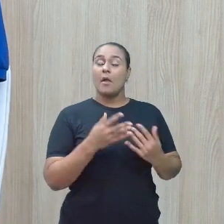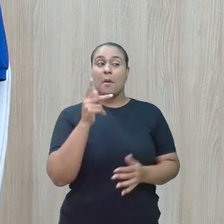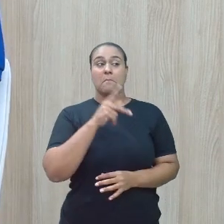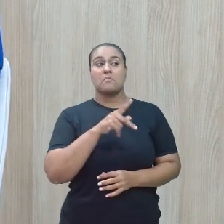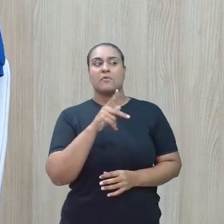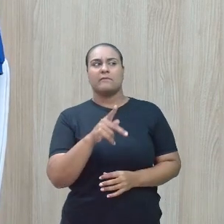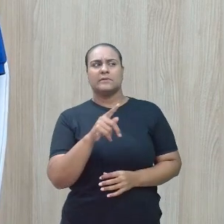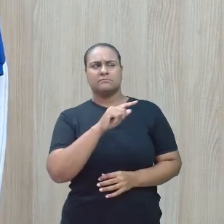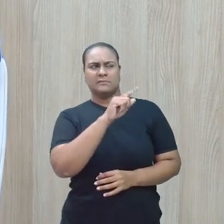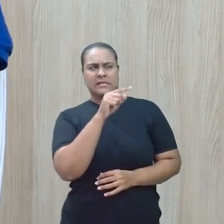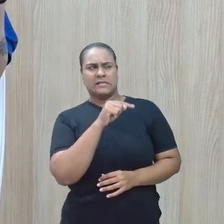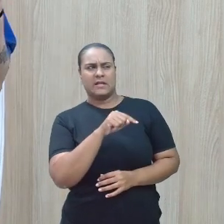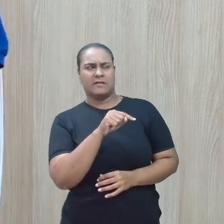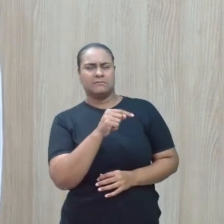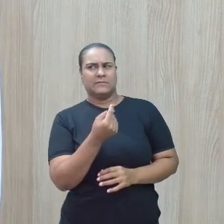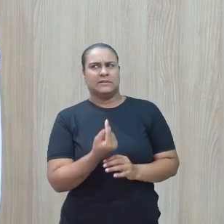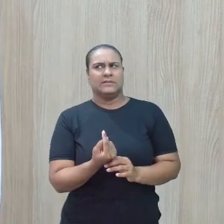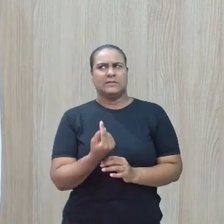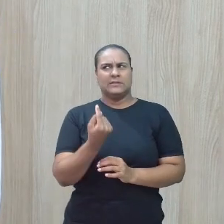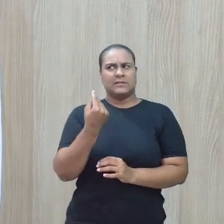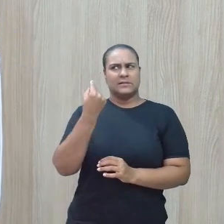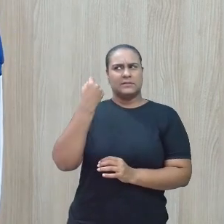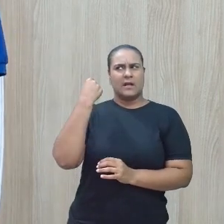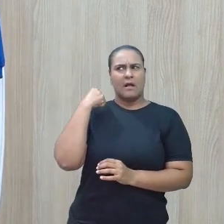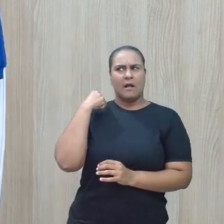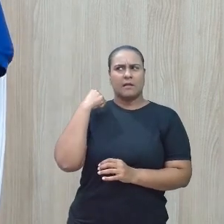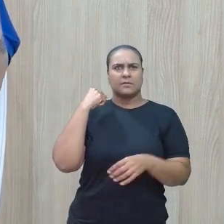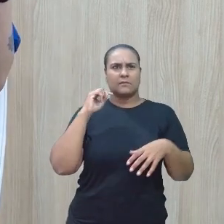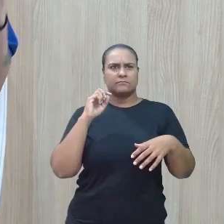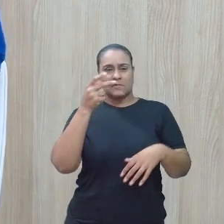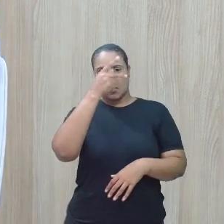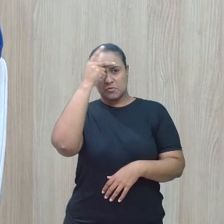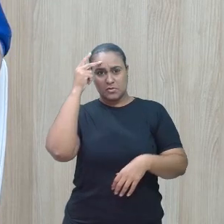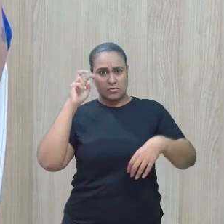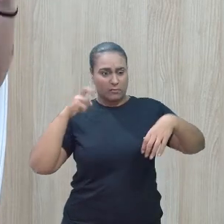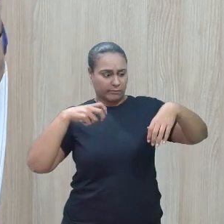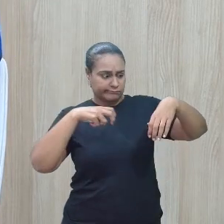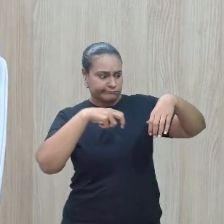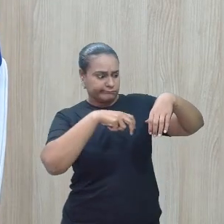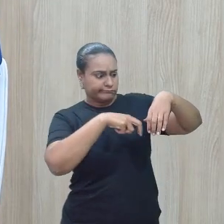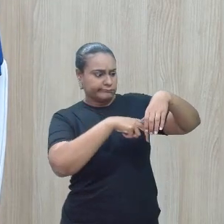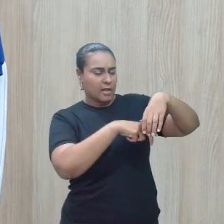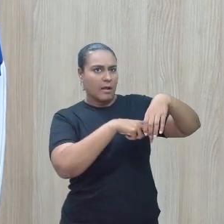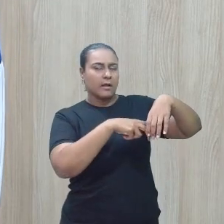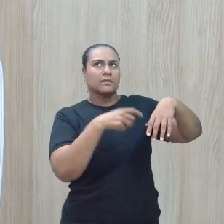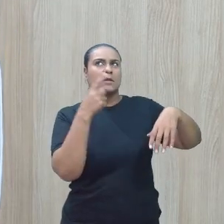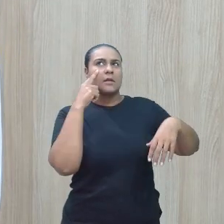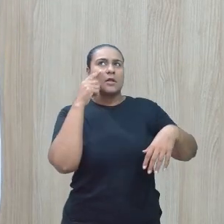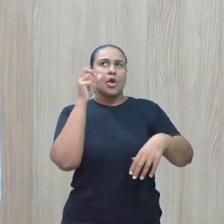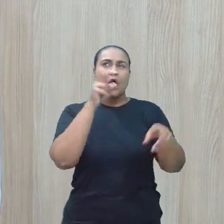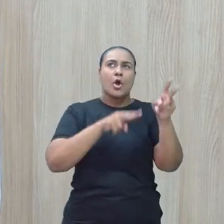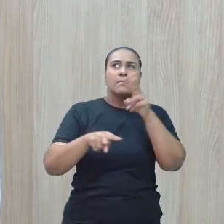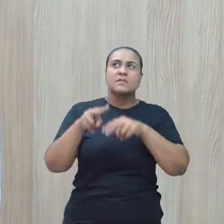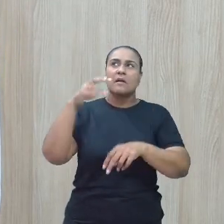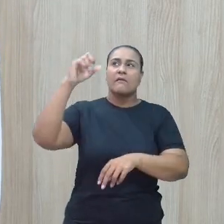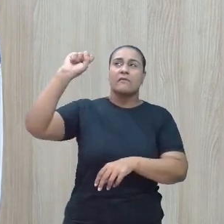Professor, será que foi naquele tempo do pessoal da caverna que se orientava pelo sol? Será que é isso?